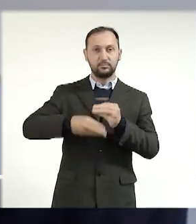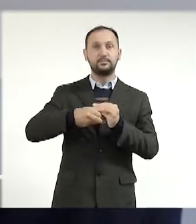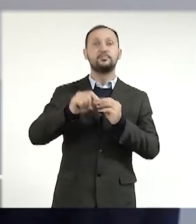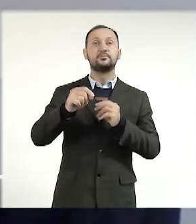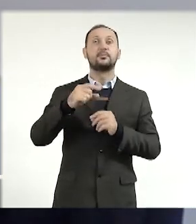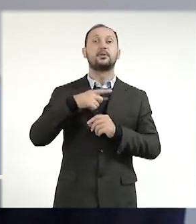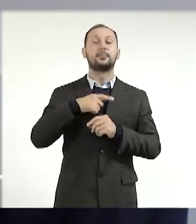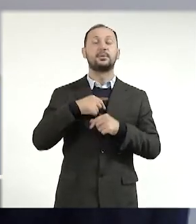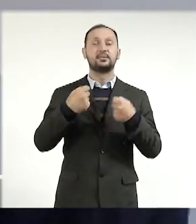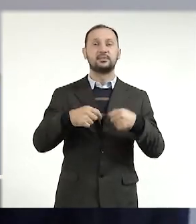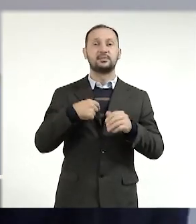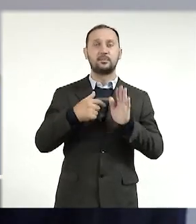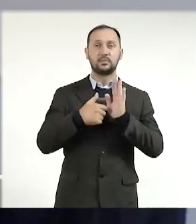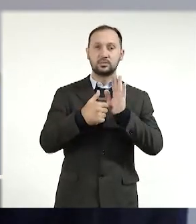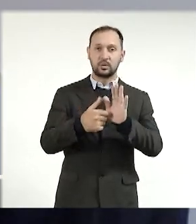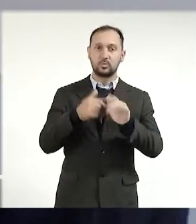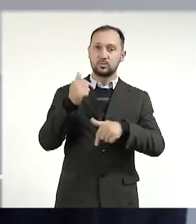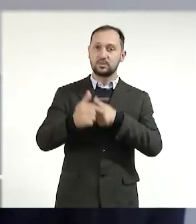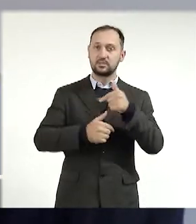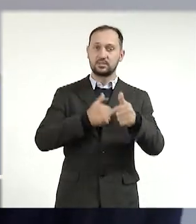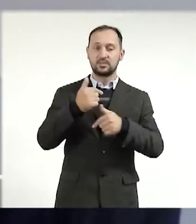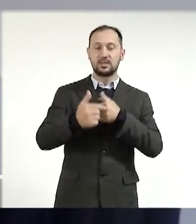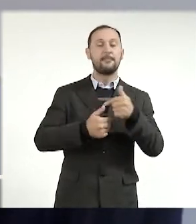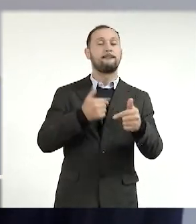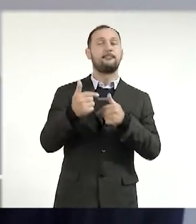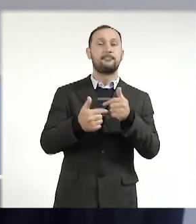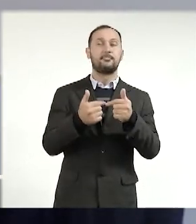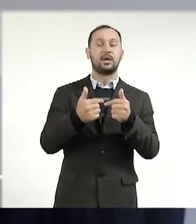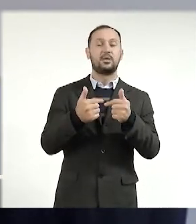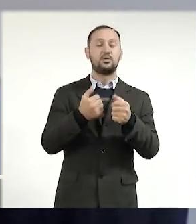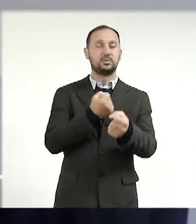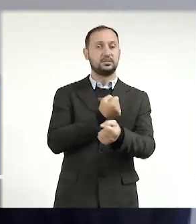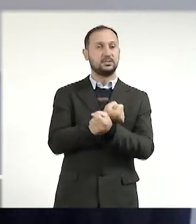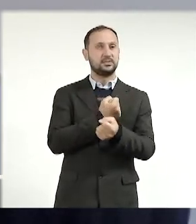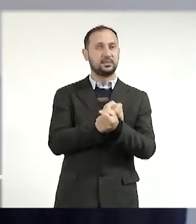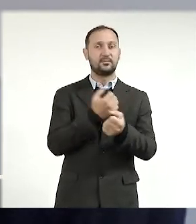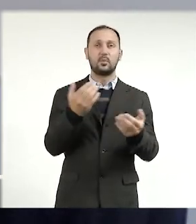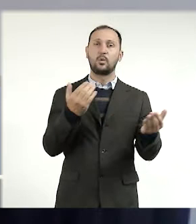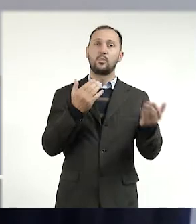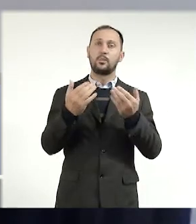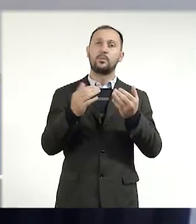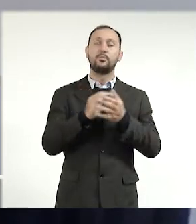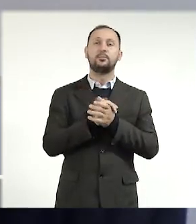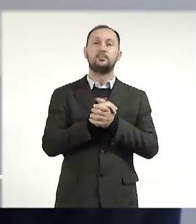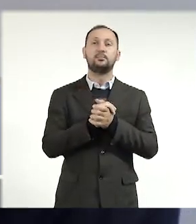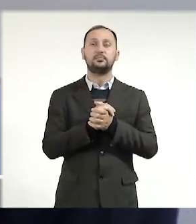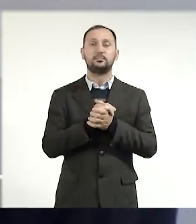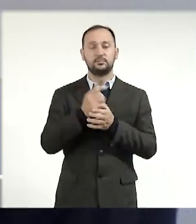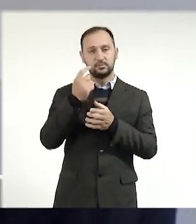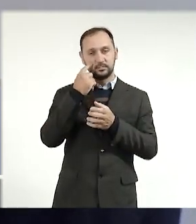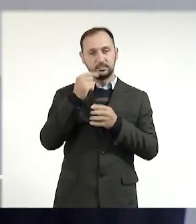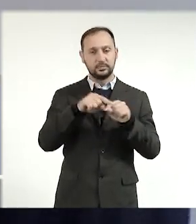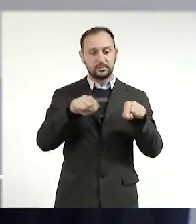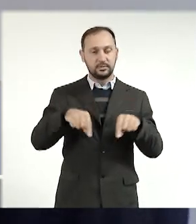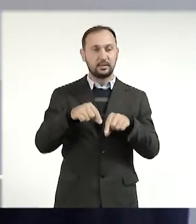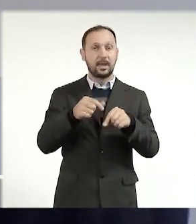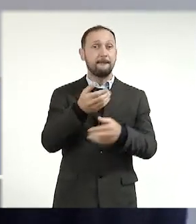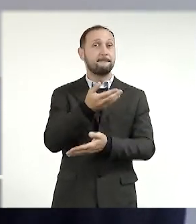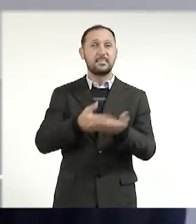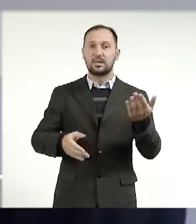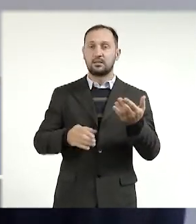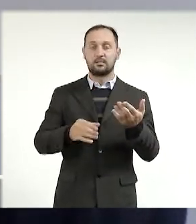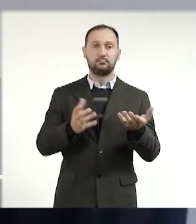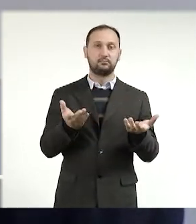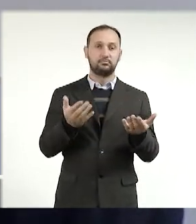Constituição onde fosse constatado trabalho escravo ou análogo, haveria expropriação